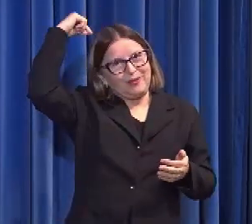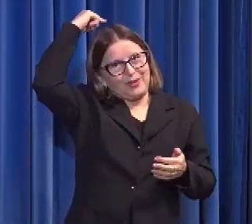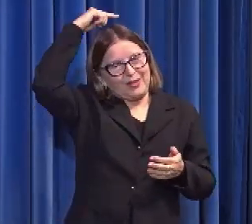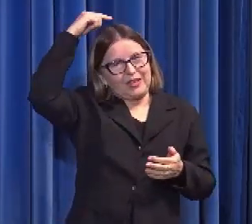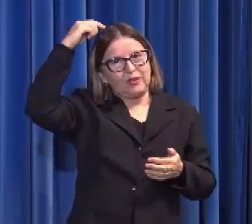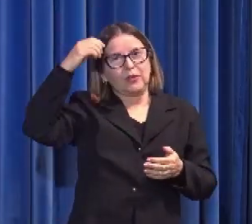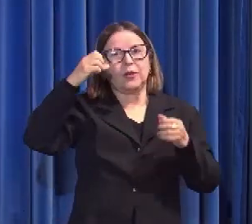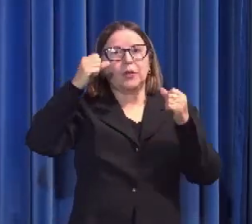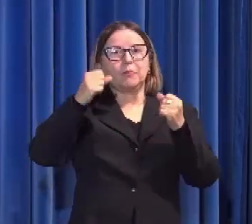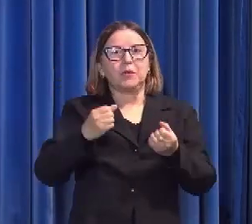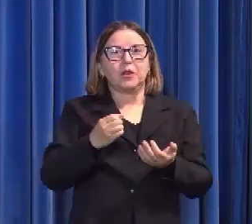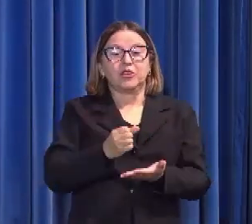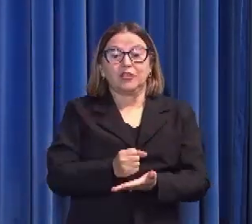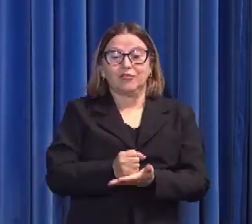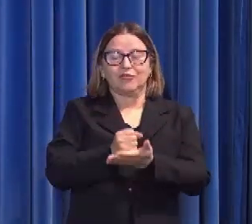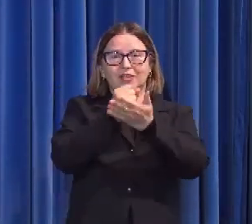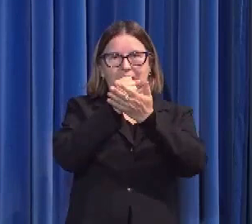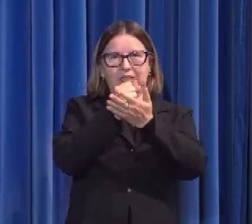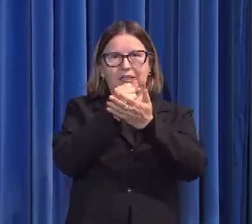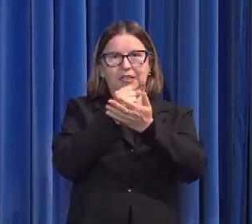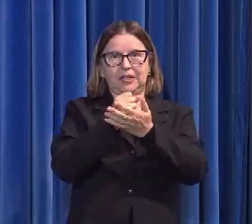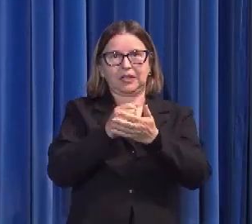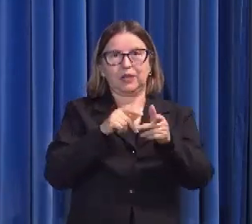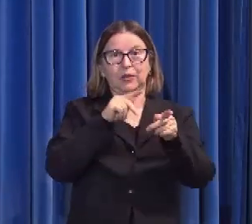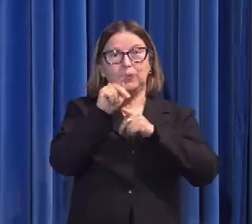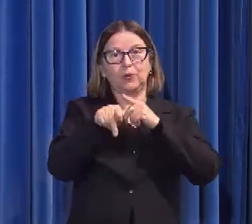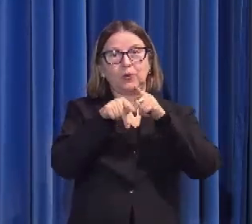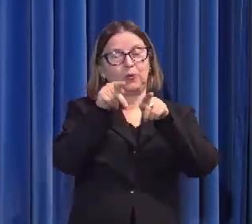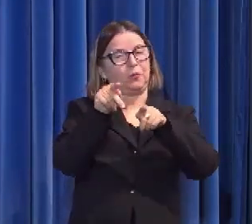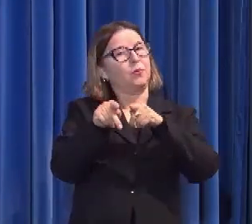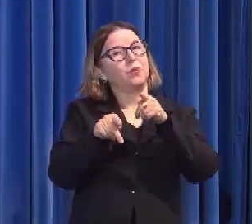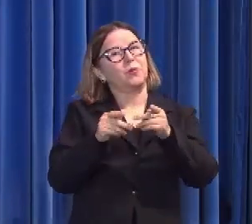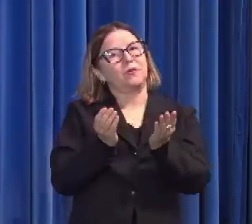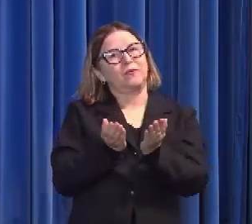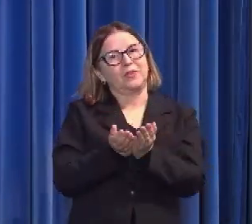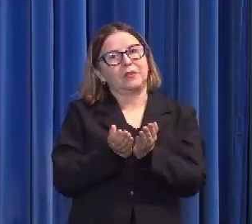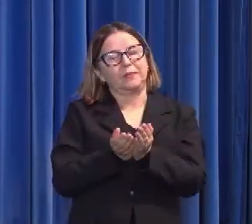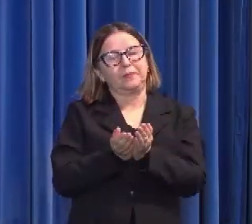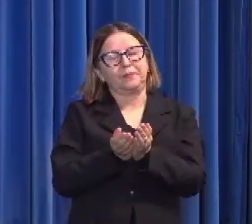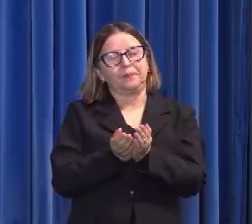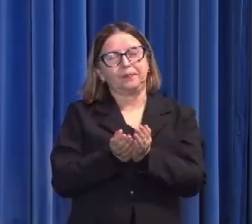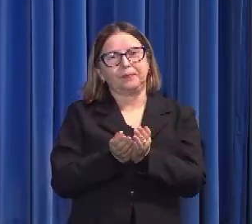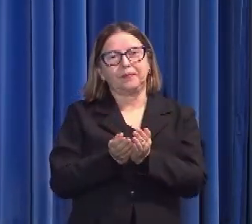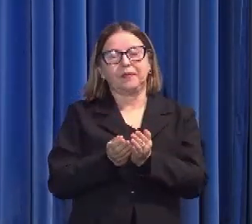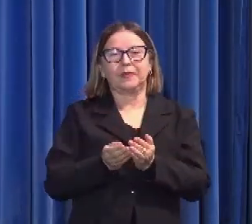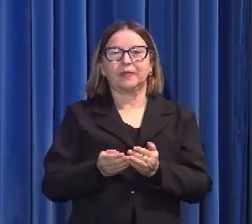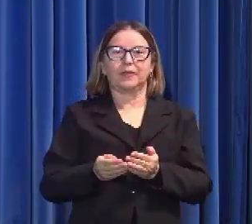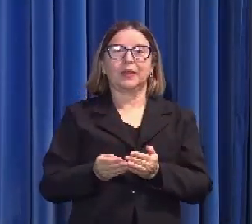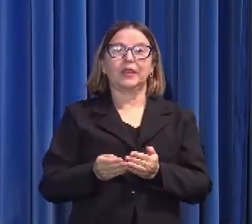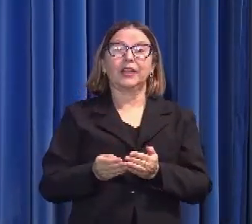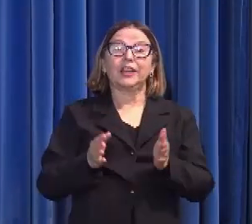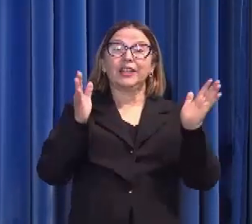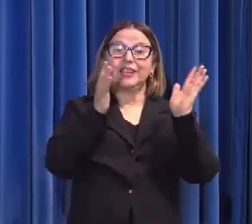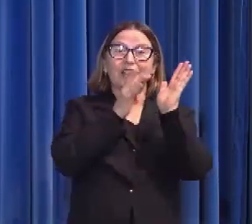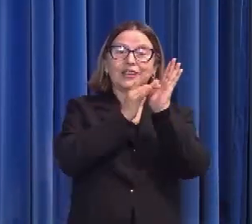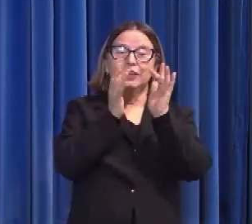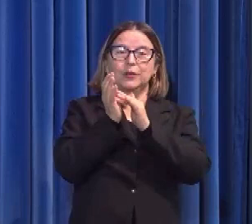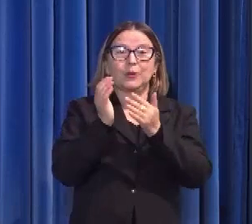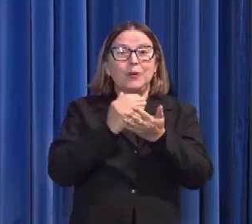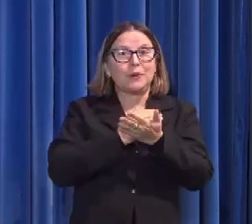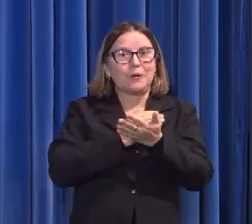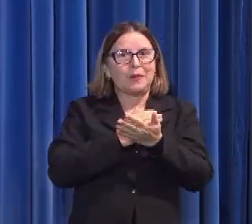ele é o teatro é mas antes de falar que o mundo odeia os cristãos Jesus começa com o